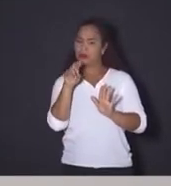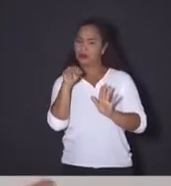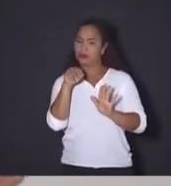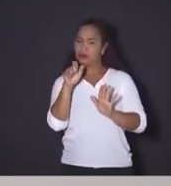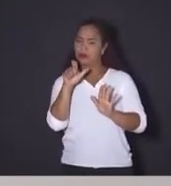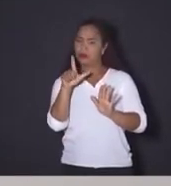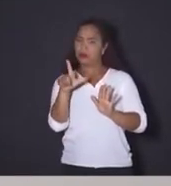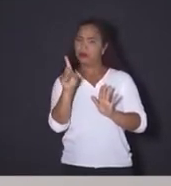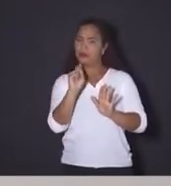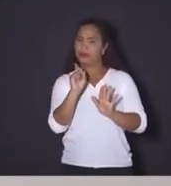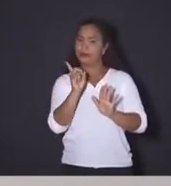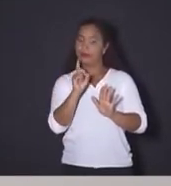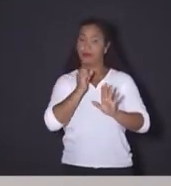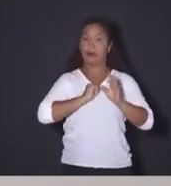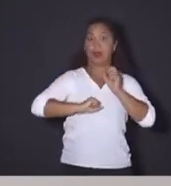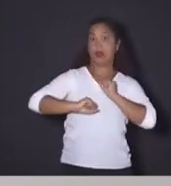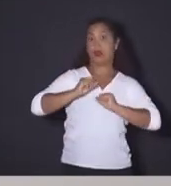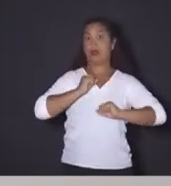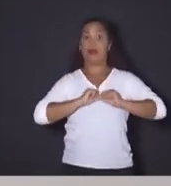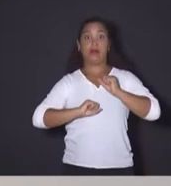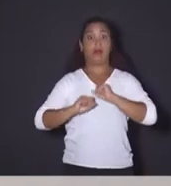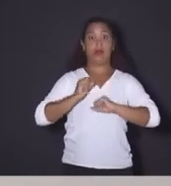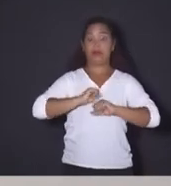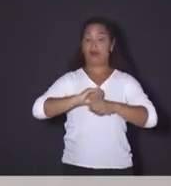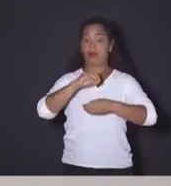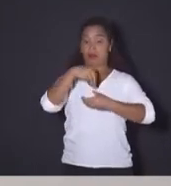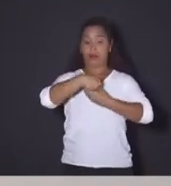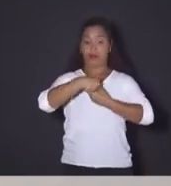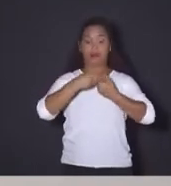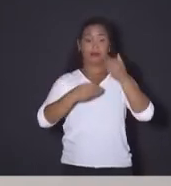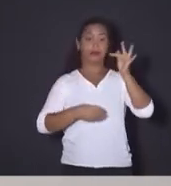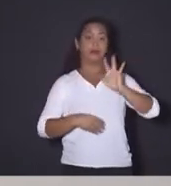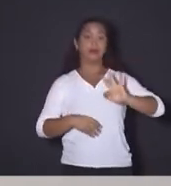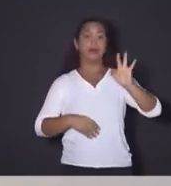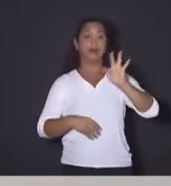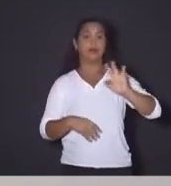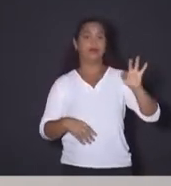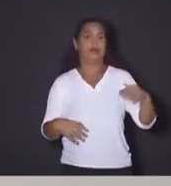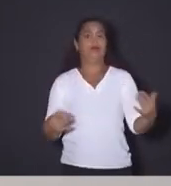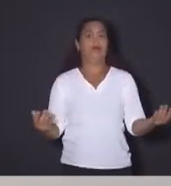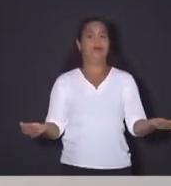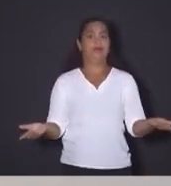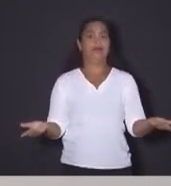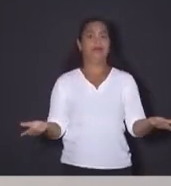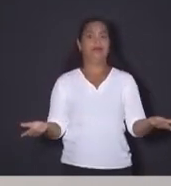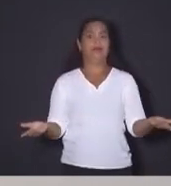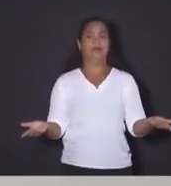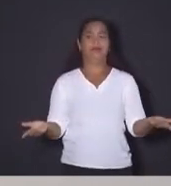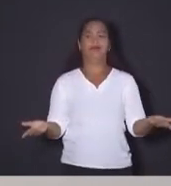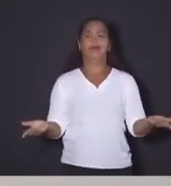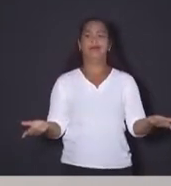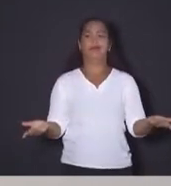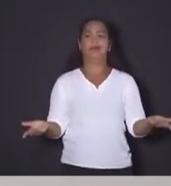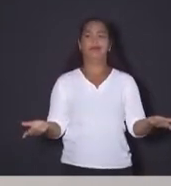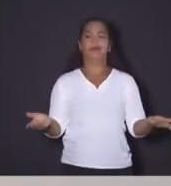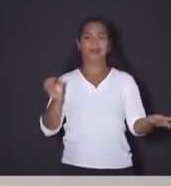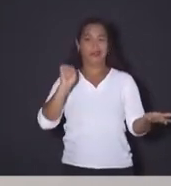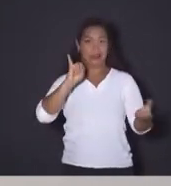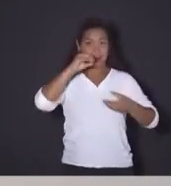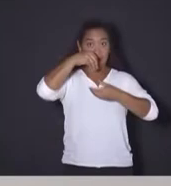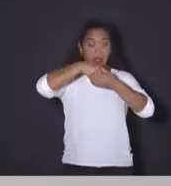é normal ficar ansioso na faculdade quem fica ansioso na faculdade é é anormal